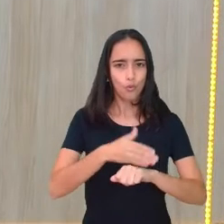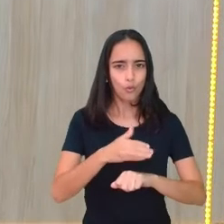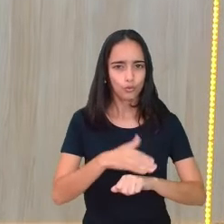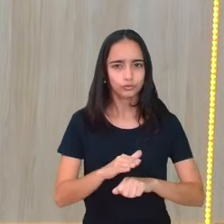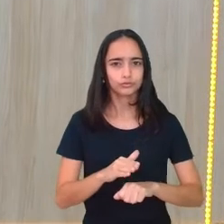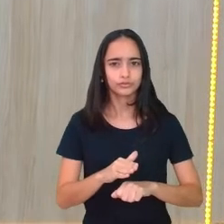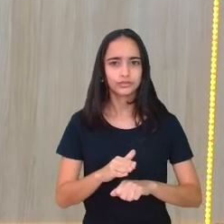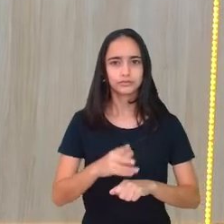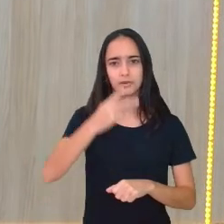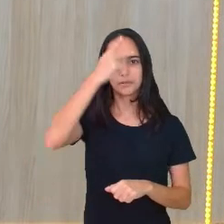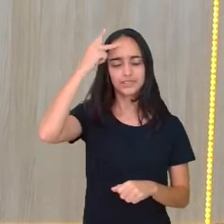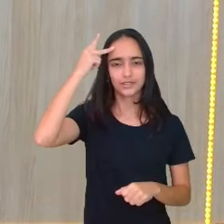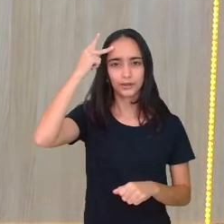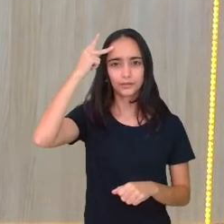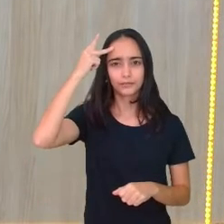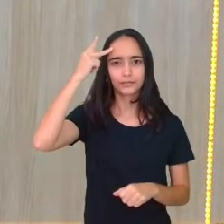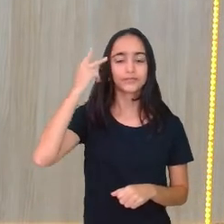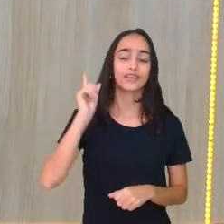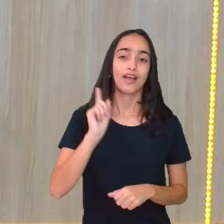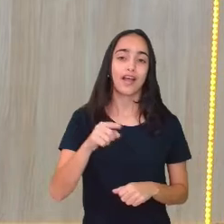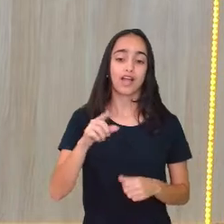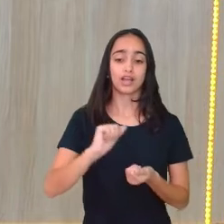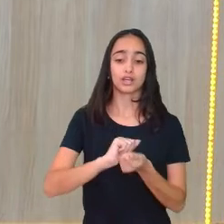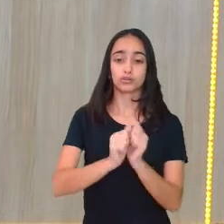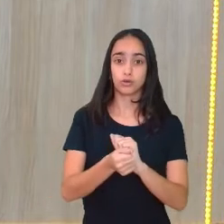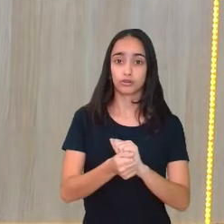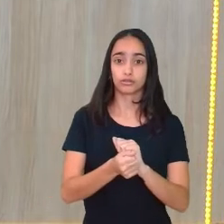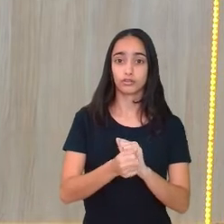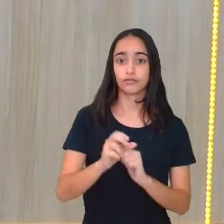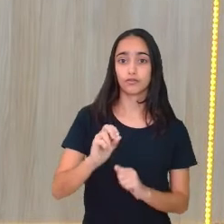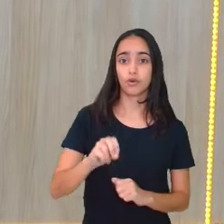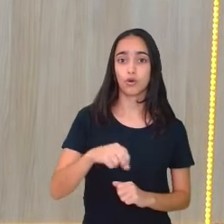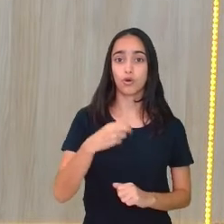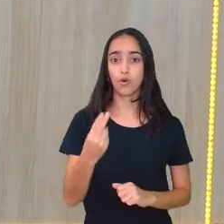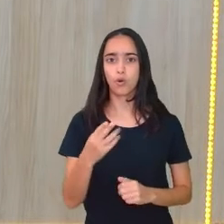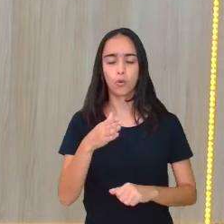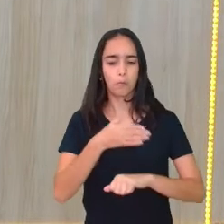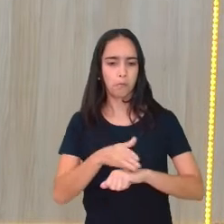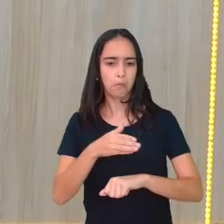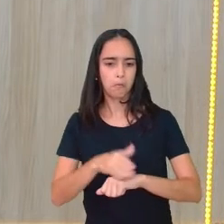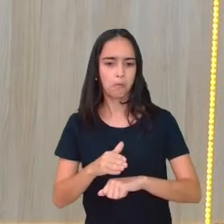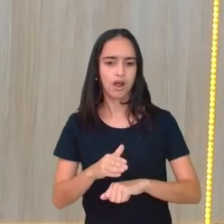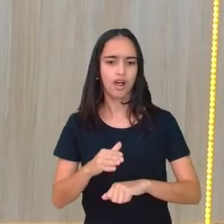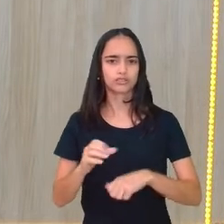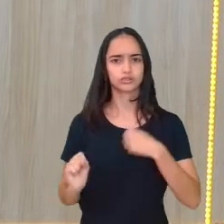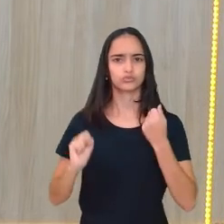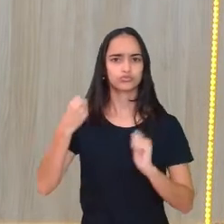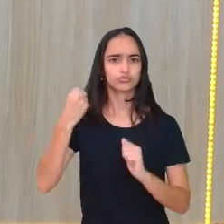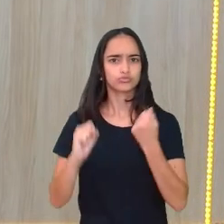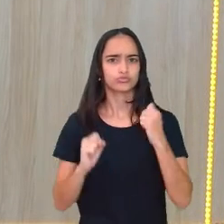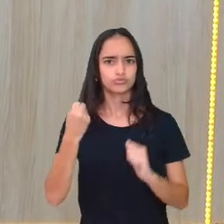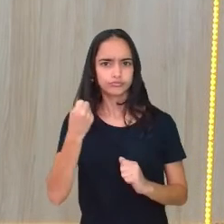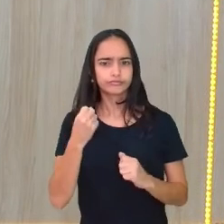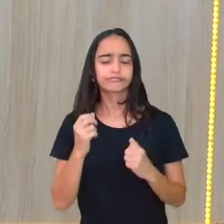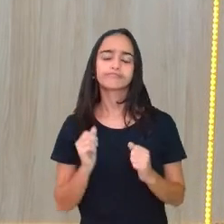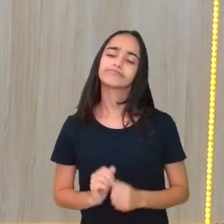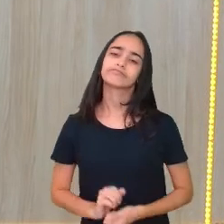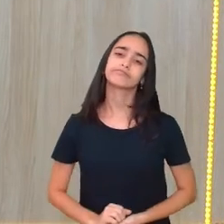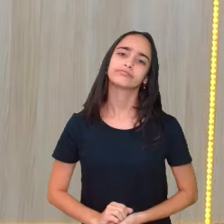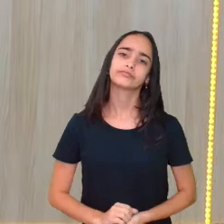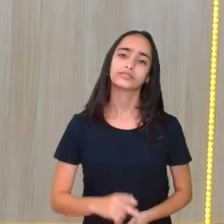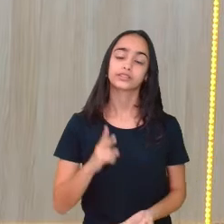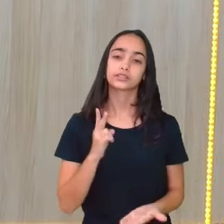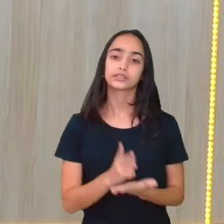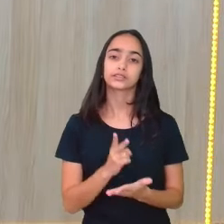alguém, seja ele esportivo ou uma prática de exercício físico, como a musculação, sempre é